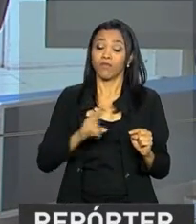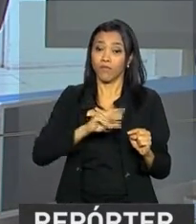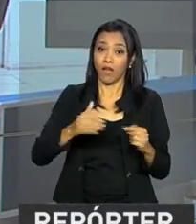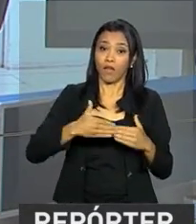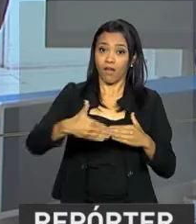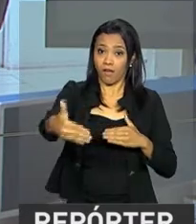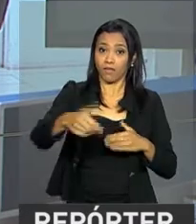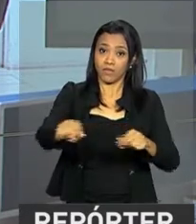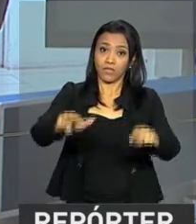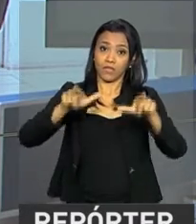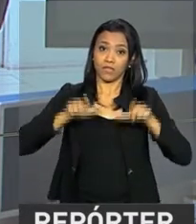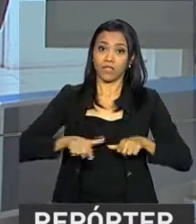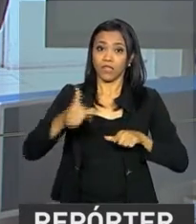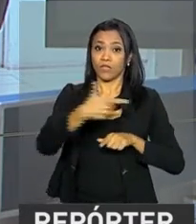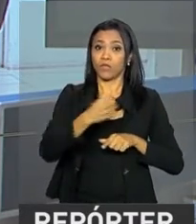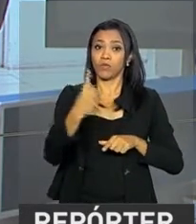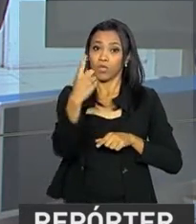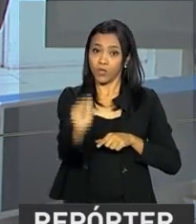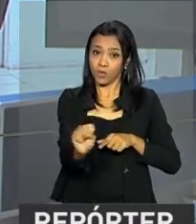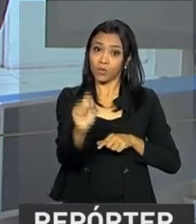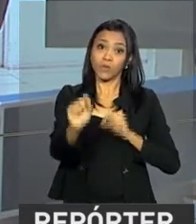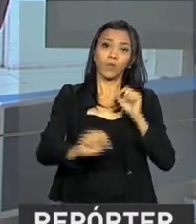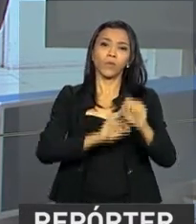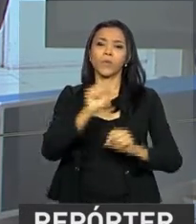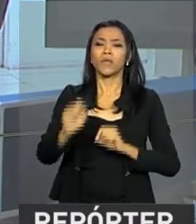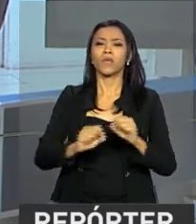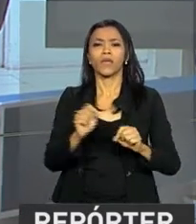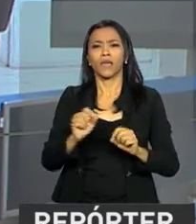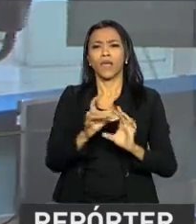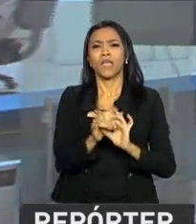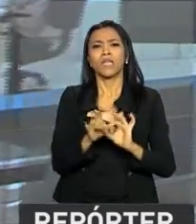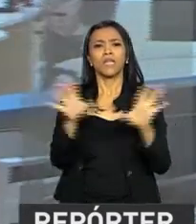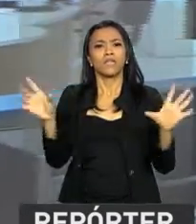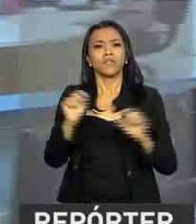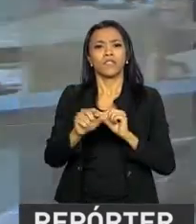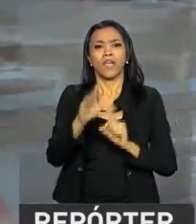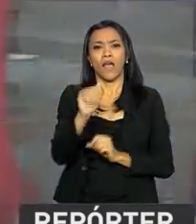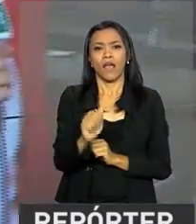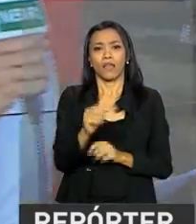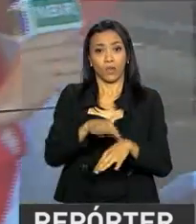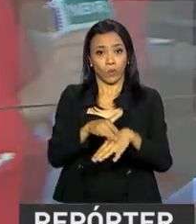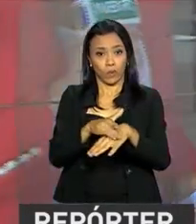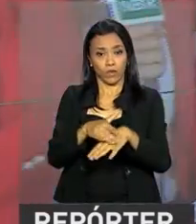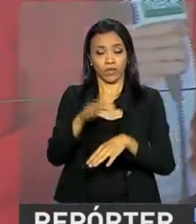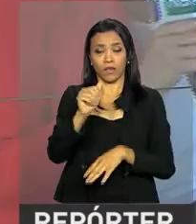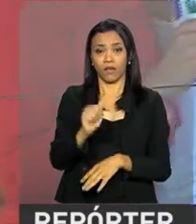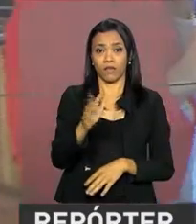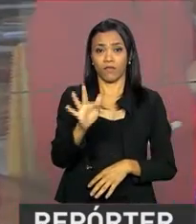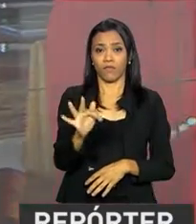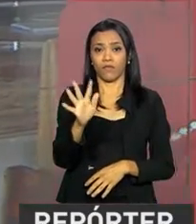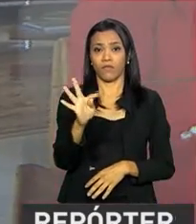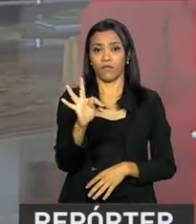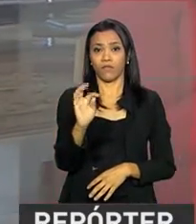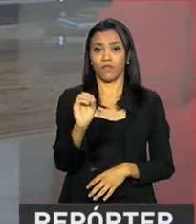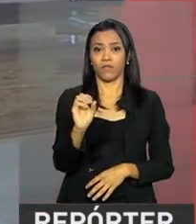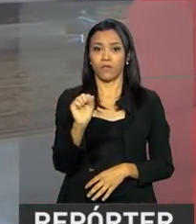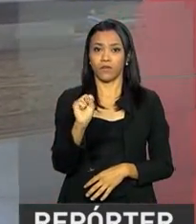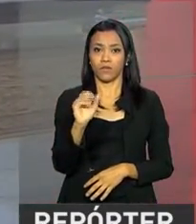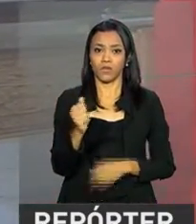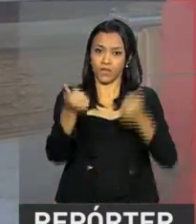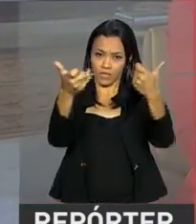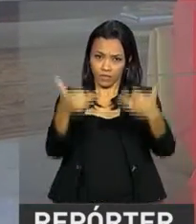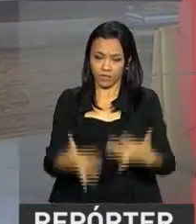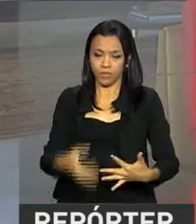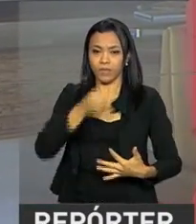2018 o certificado de área livre de febre aftosa. Vamos ao Palácio do Planalto conversar com a repórter Paola Diorte, que tem as informações para a gente.